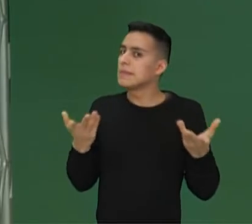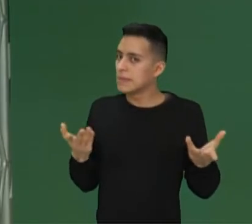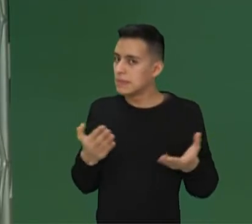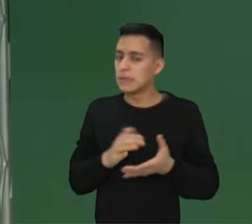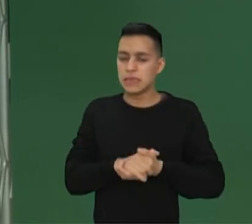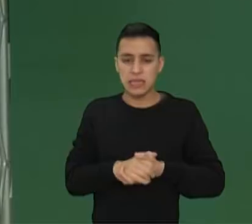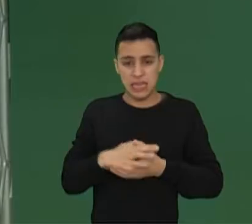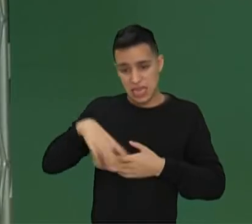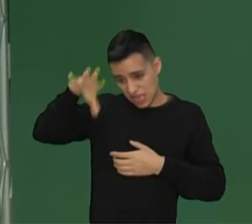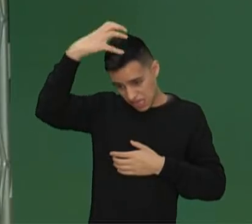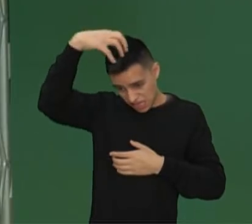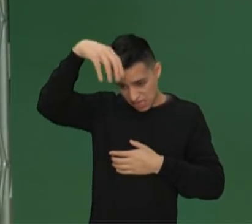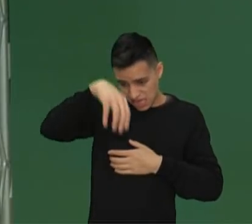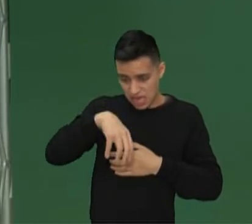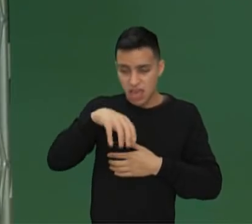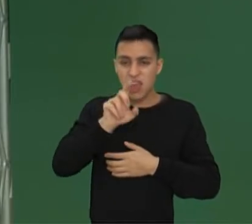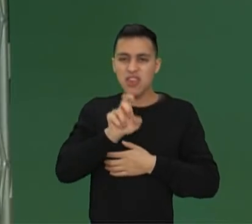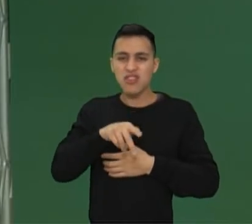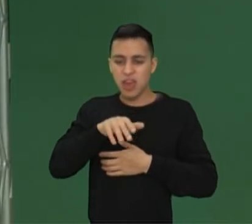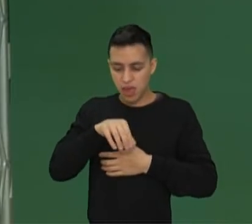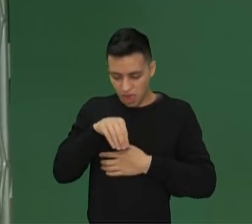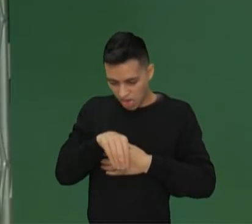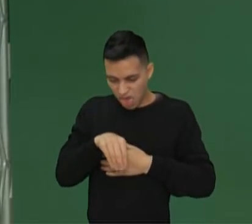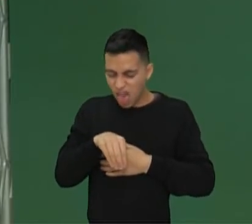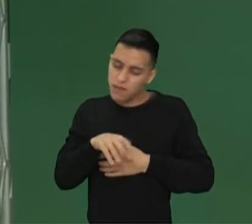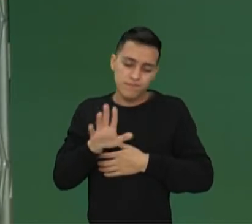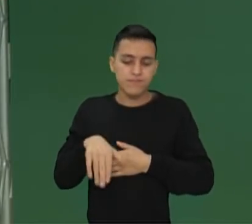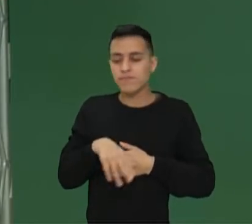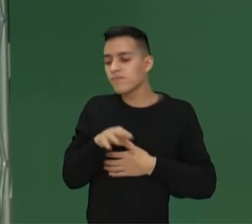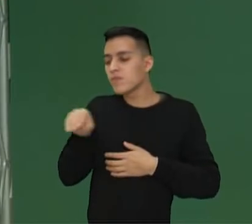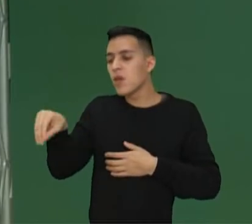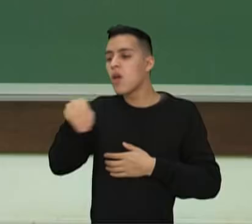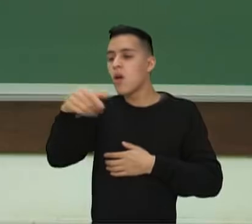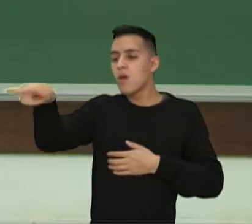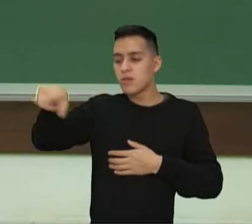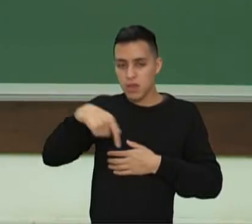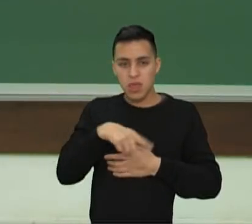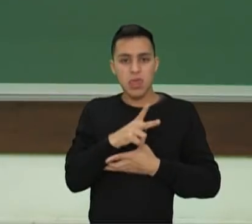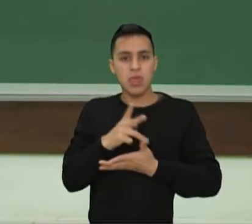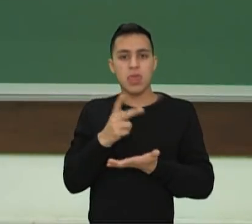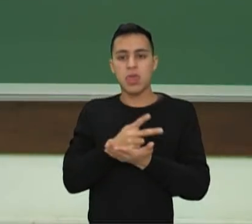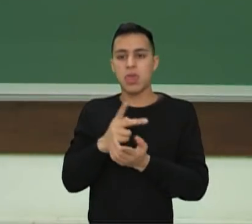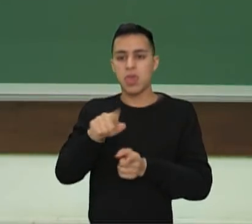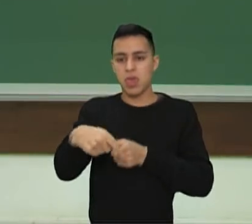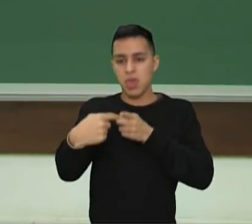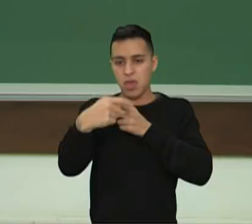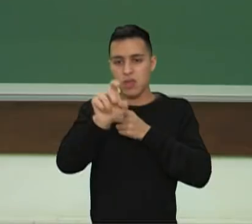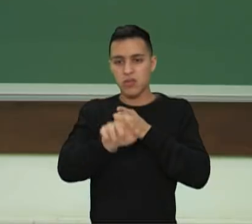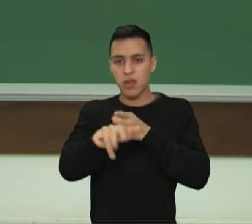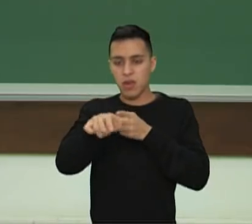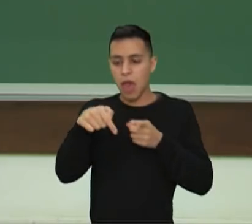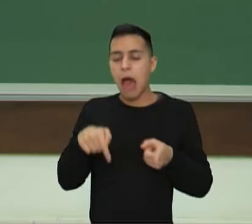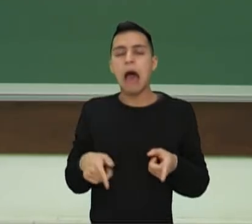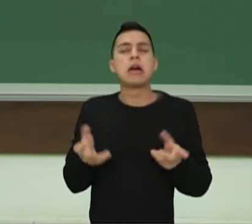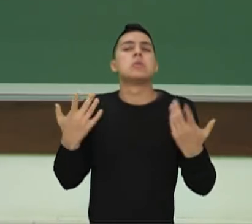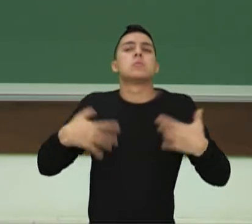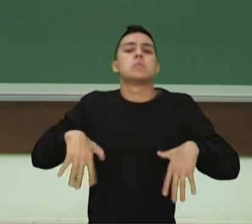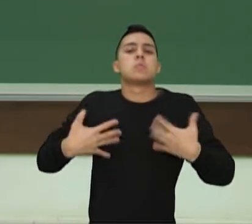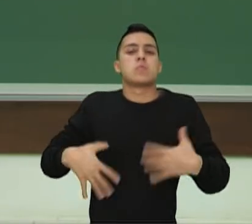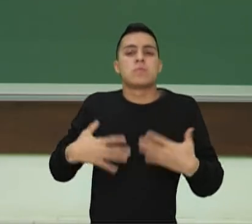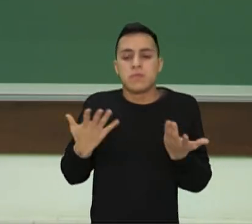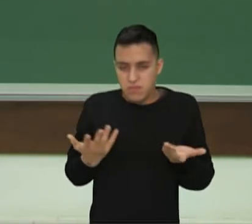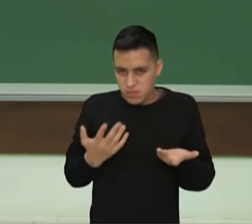Estando o rei em xeque, né, fazer um movimento em que ele permaneça em xeque. Né, isso é uma das